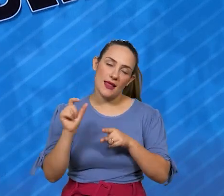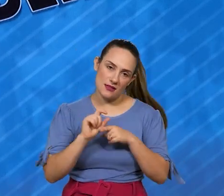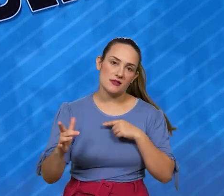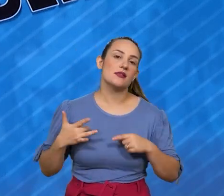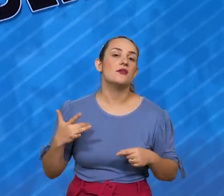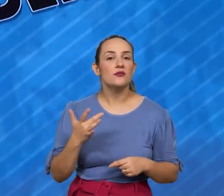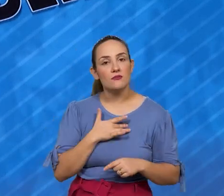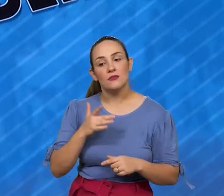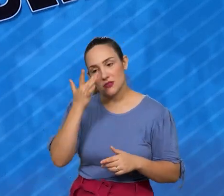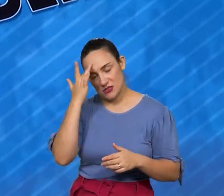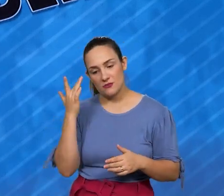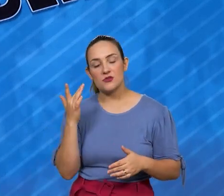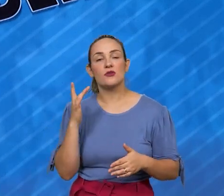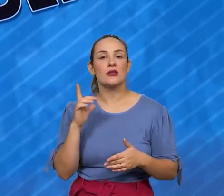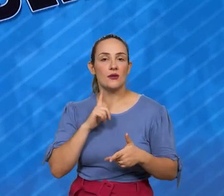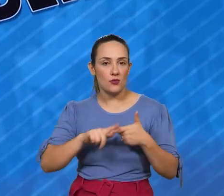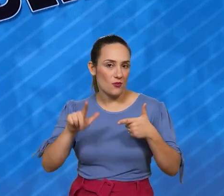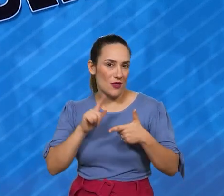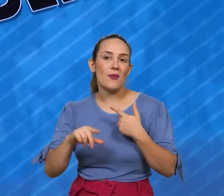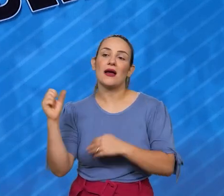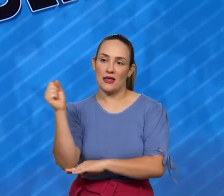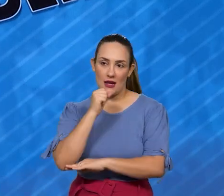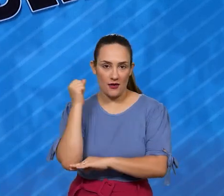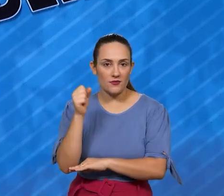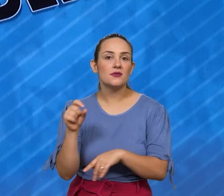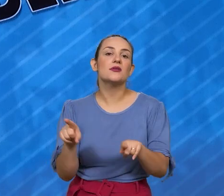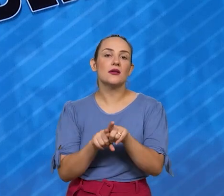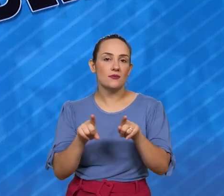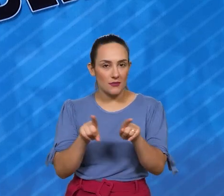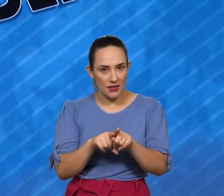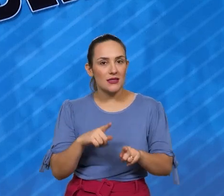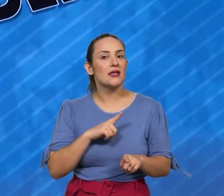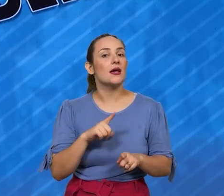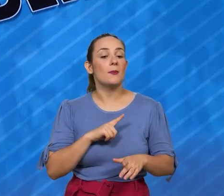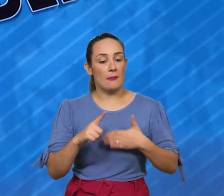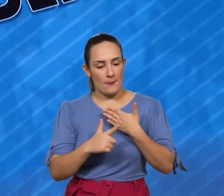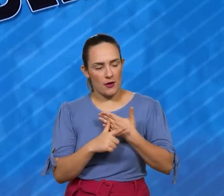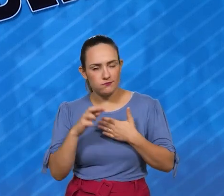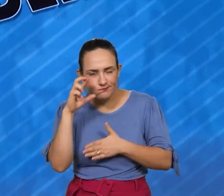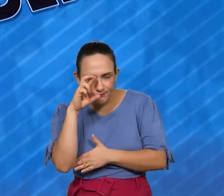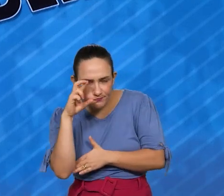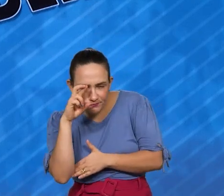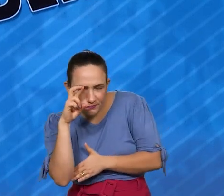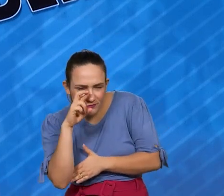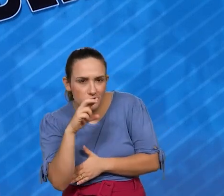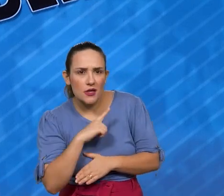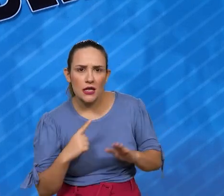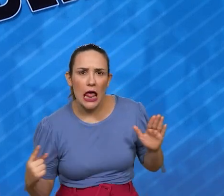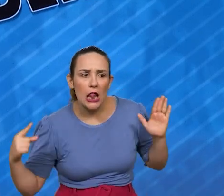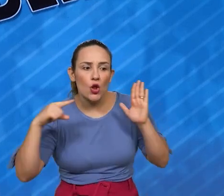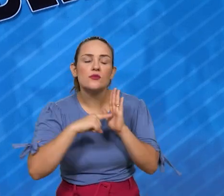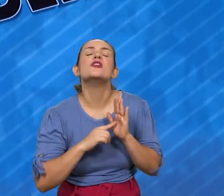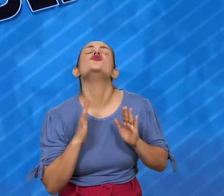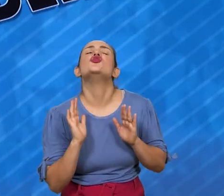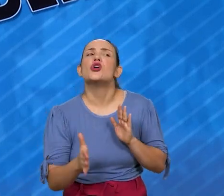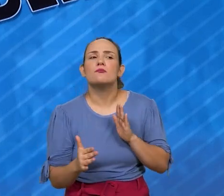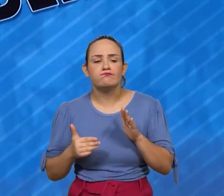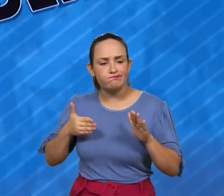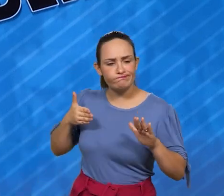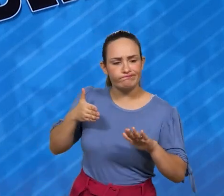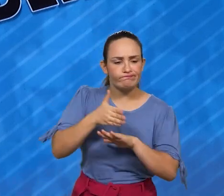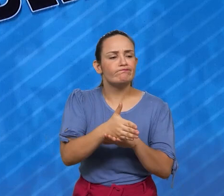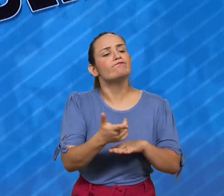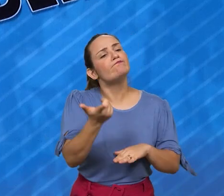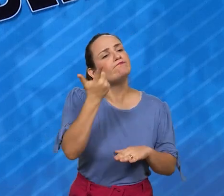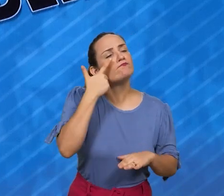usuários e pessoas com problemas crônicos. Nós temos também um papel de fiscalização, recebemos